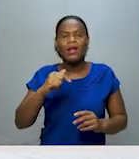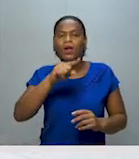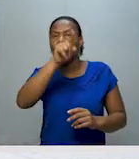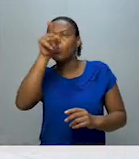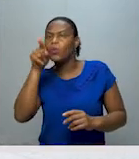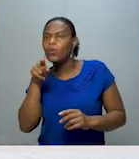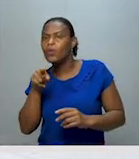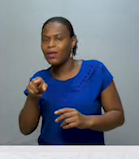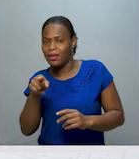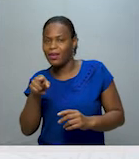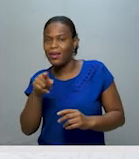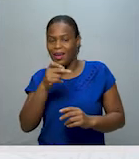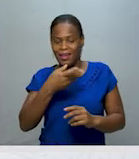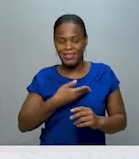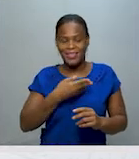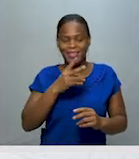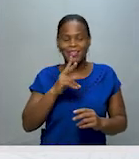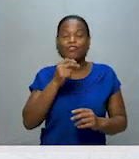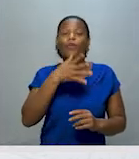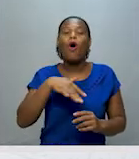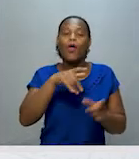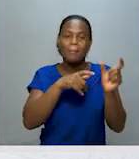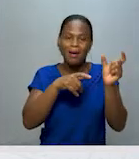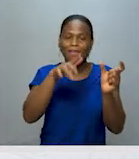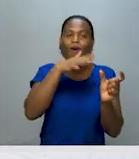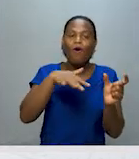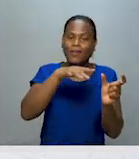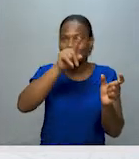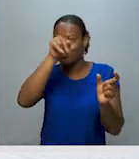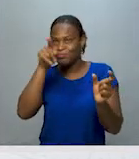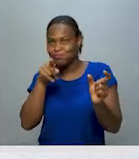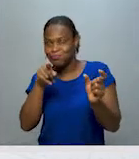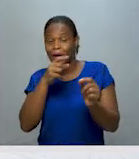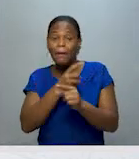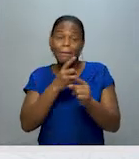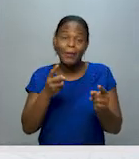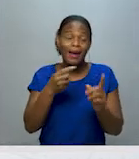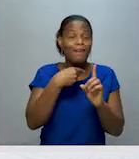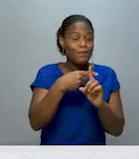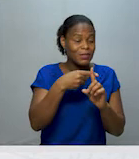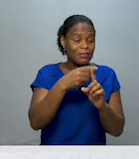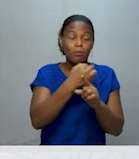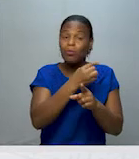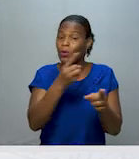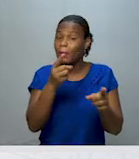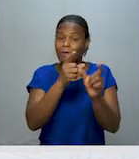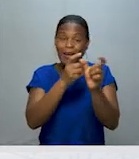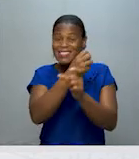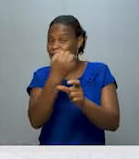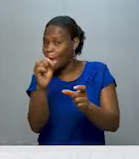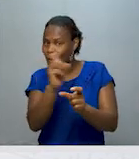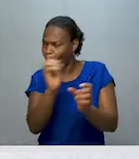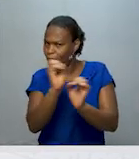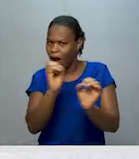advérbio interrogativo. Depois, é afirmativa, porque aqui não há uma negação, é uma